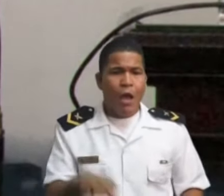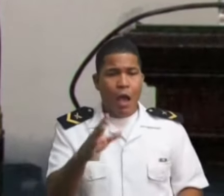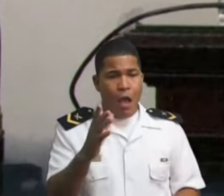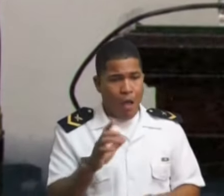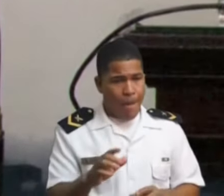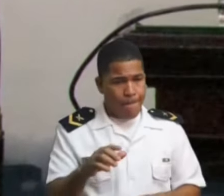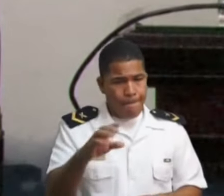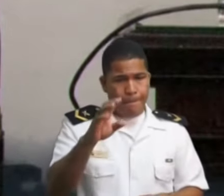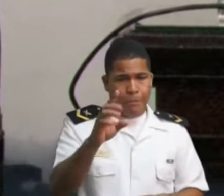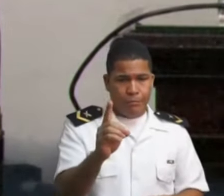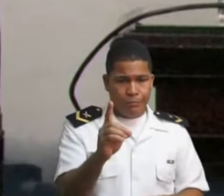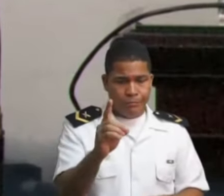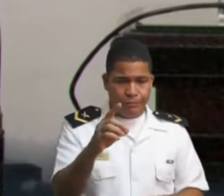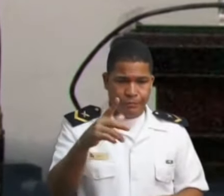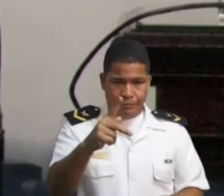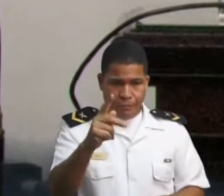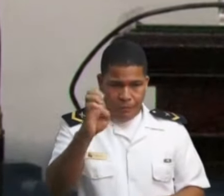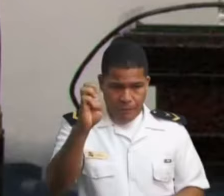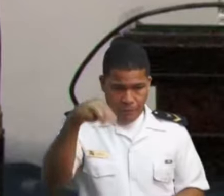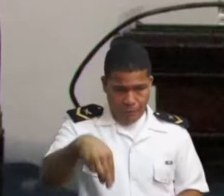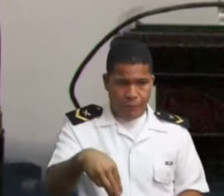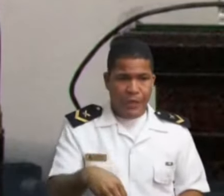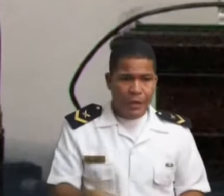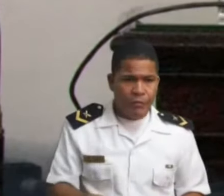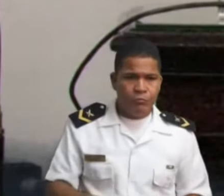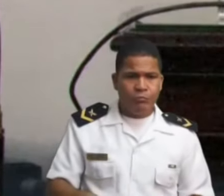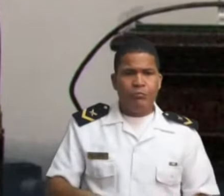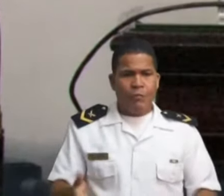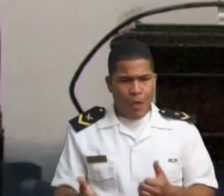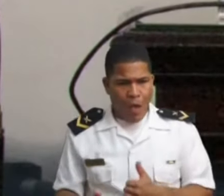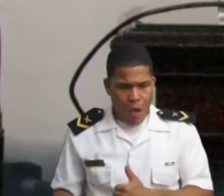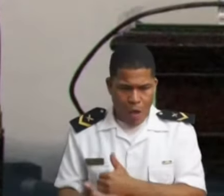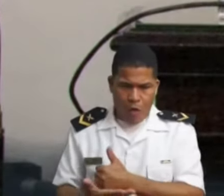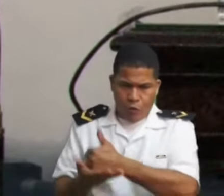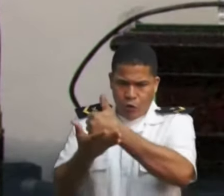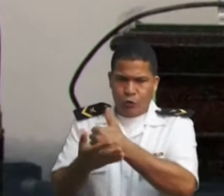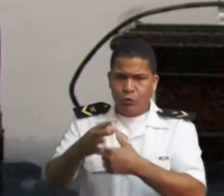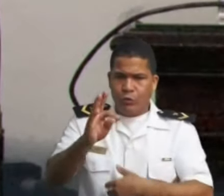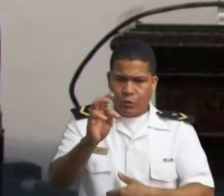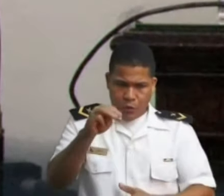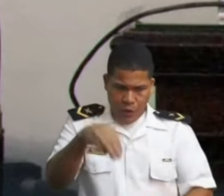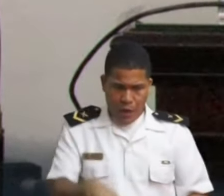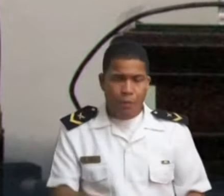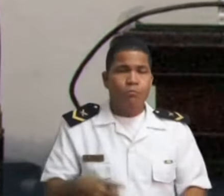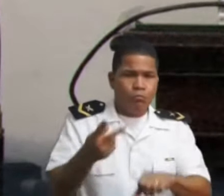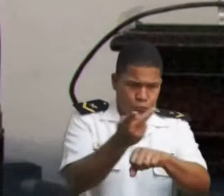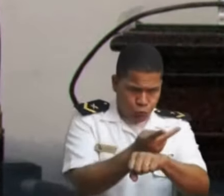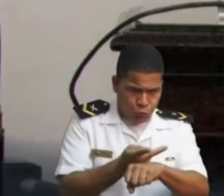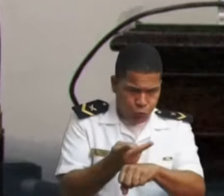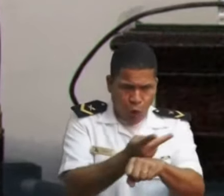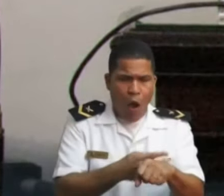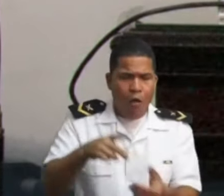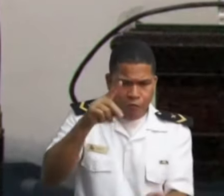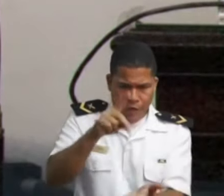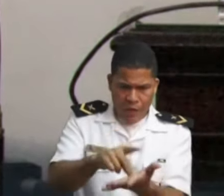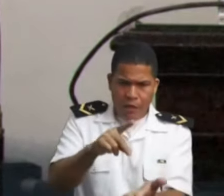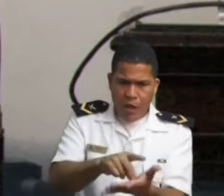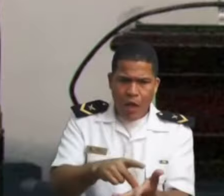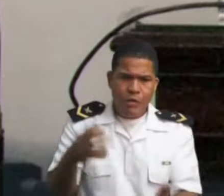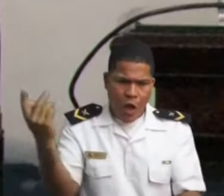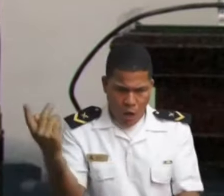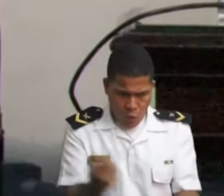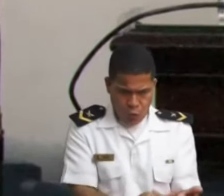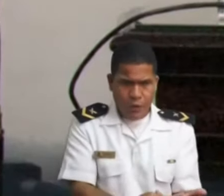Marítimo, exercendo suas atribuições de maneira independente, empenhando-se na verdade, na busca da verdade dos fatos,